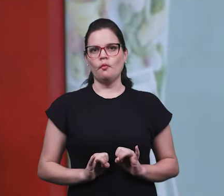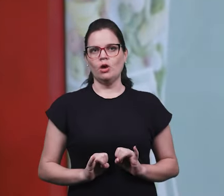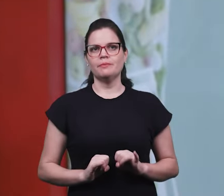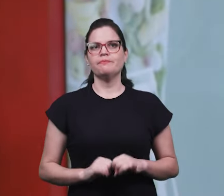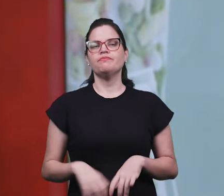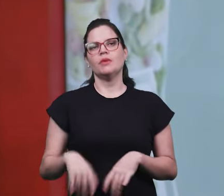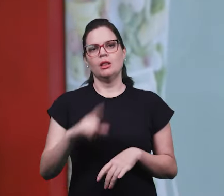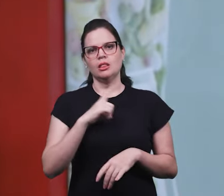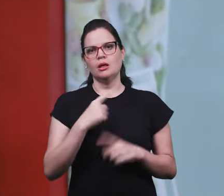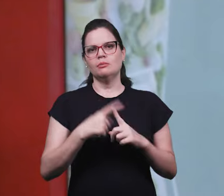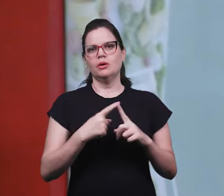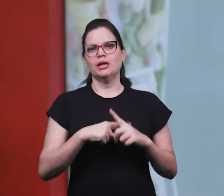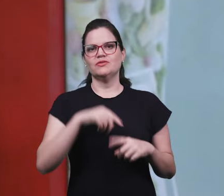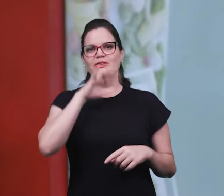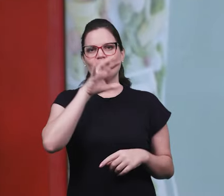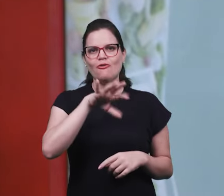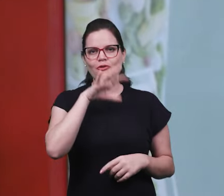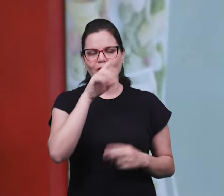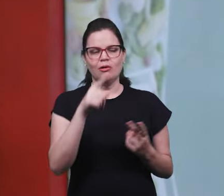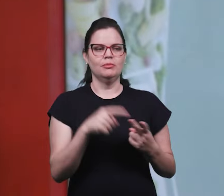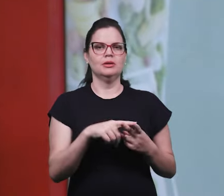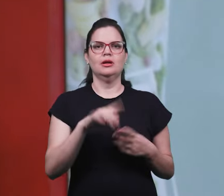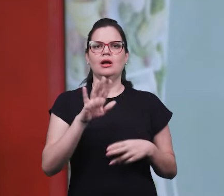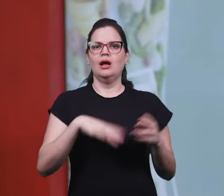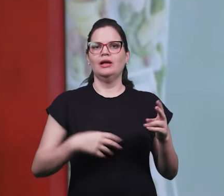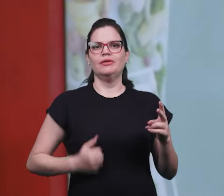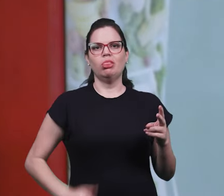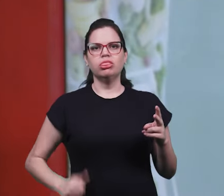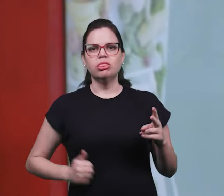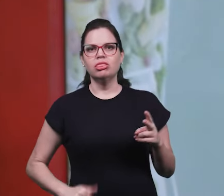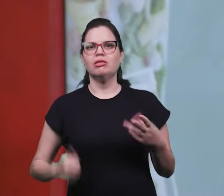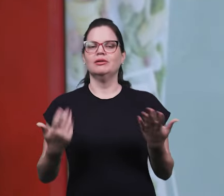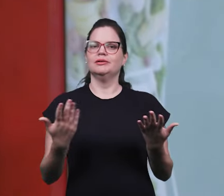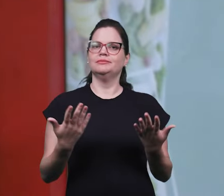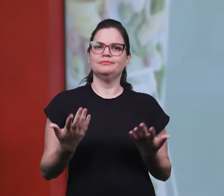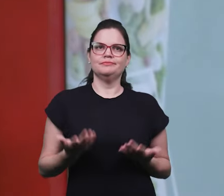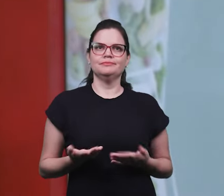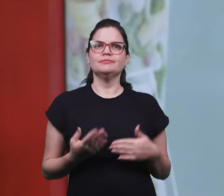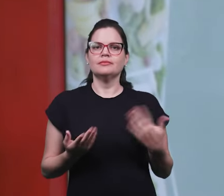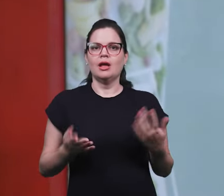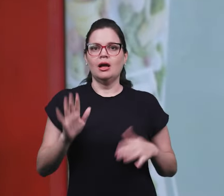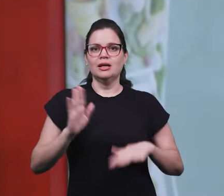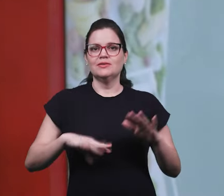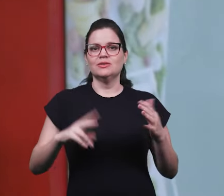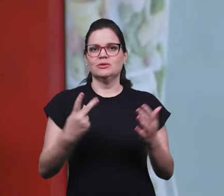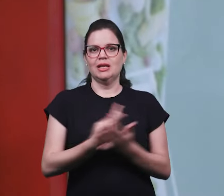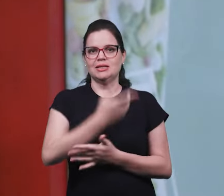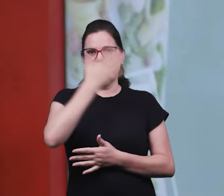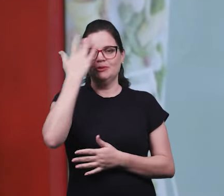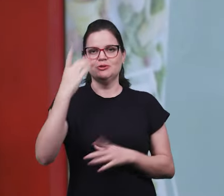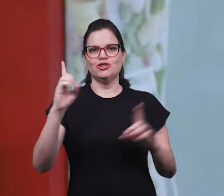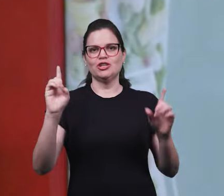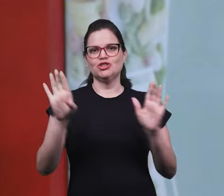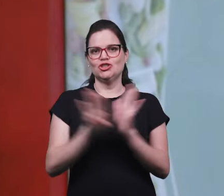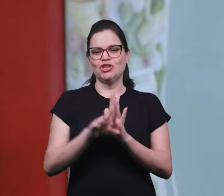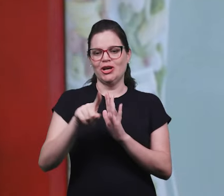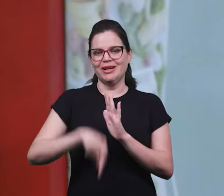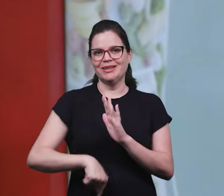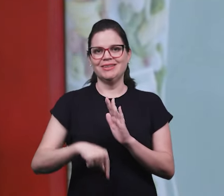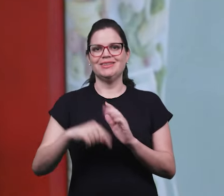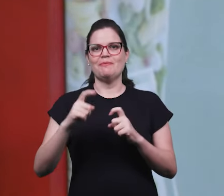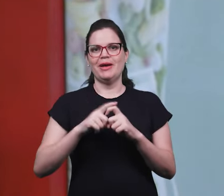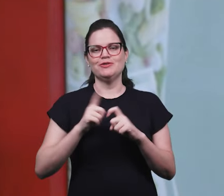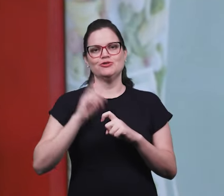justificativa sem uma diarreia sem um vômito é de forma involuntária então o paciente muitas das vezes já chega desnutrido então a gente tem que